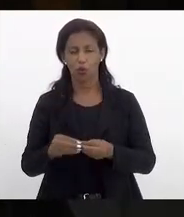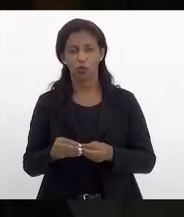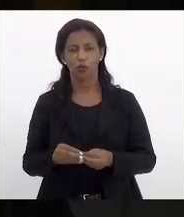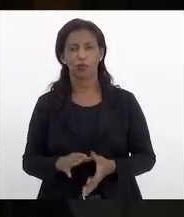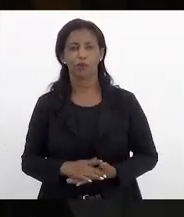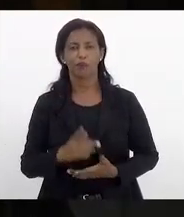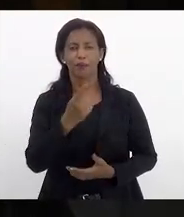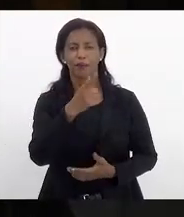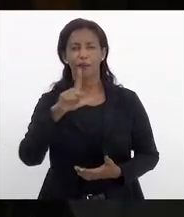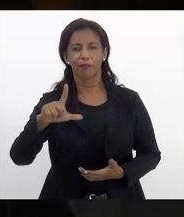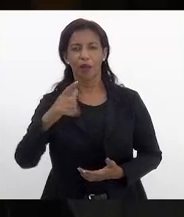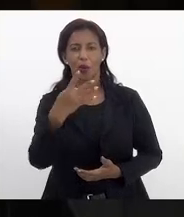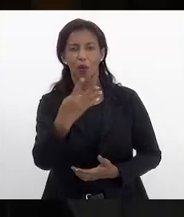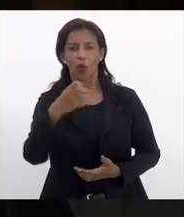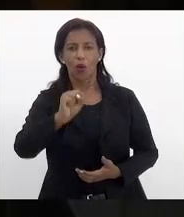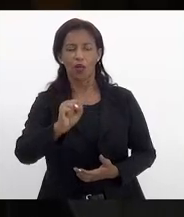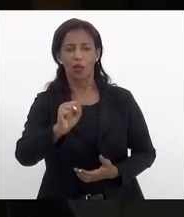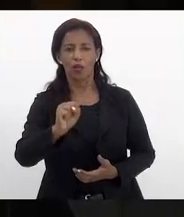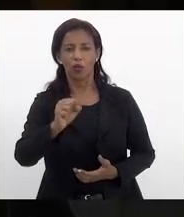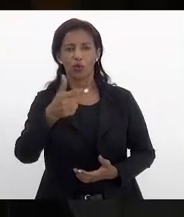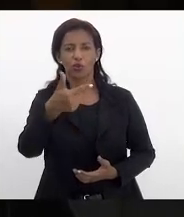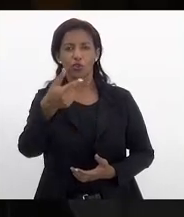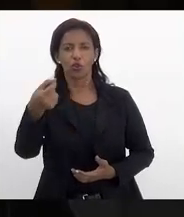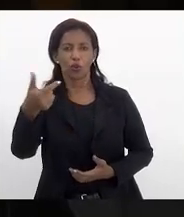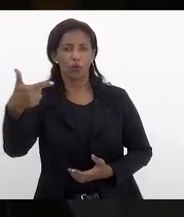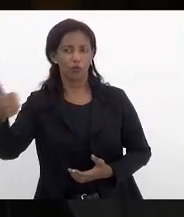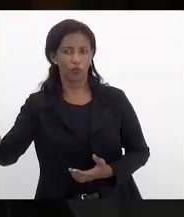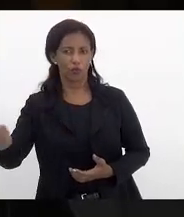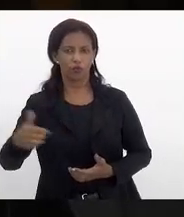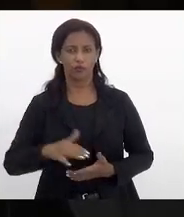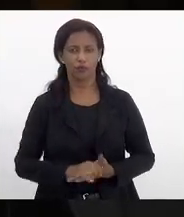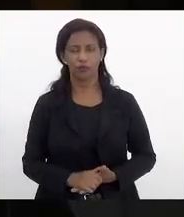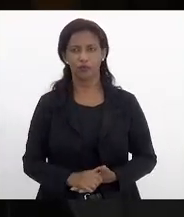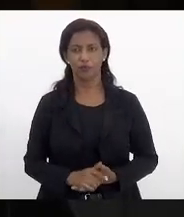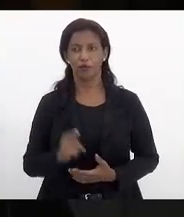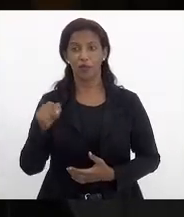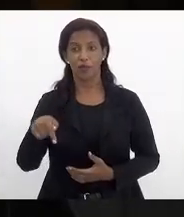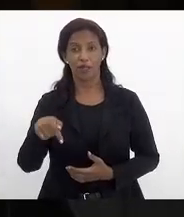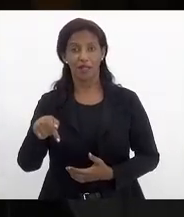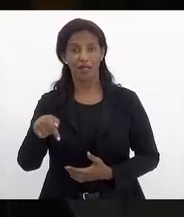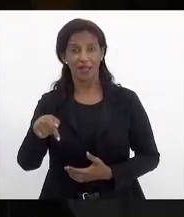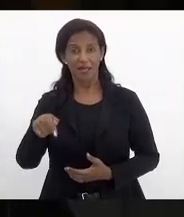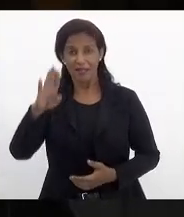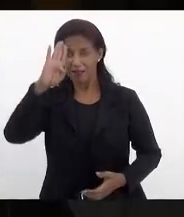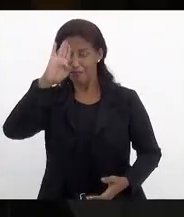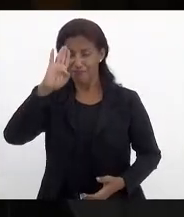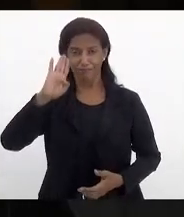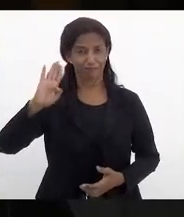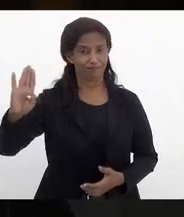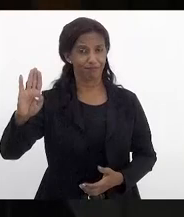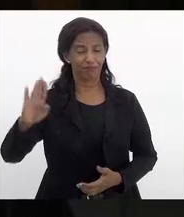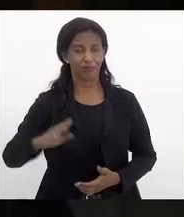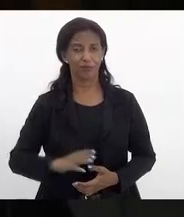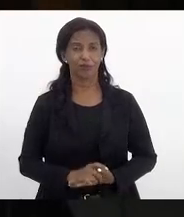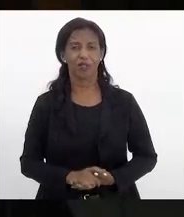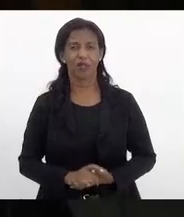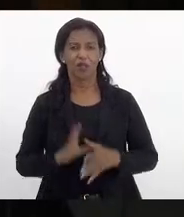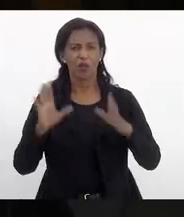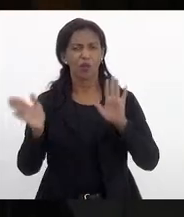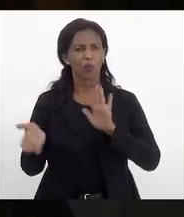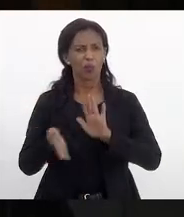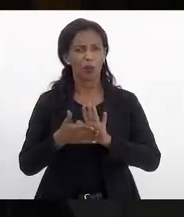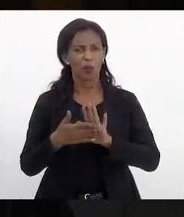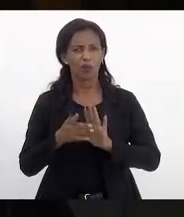lei complementar 48 de 2021. Esse é o ápice do pacote das